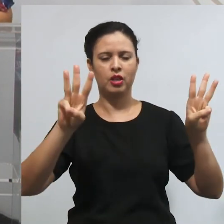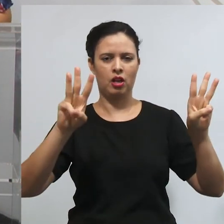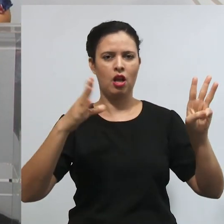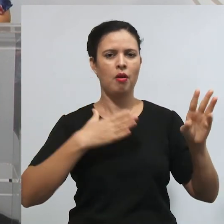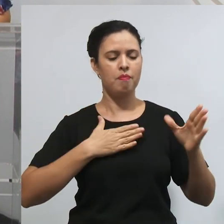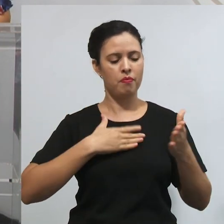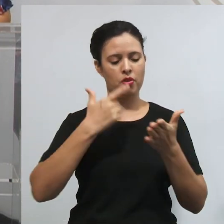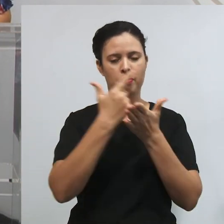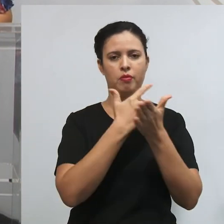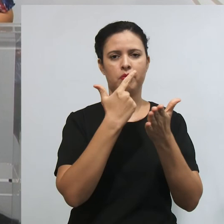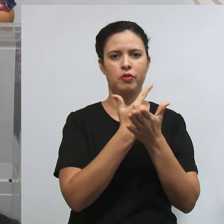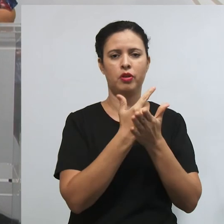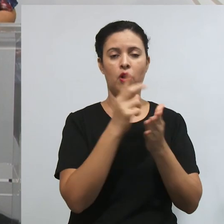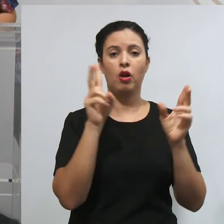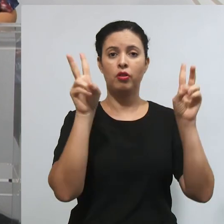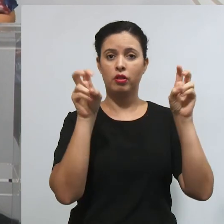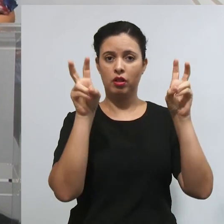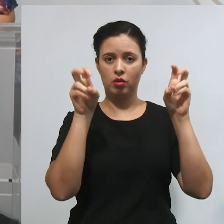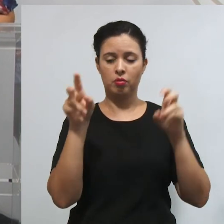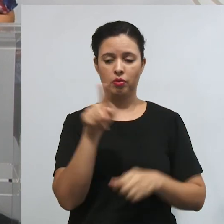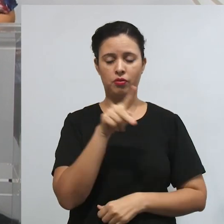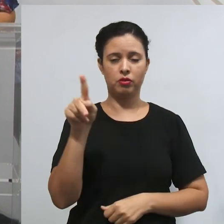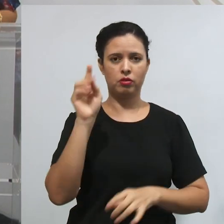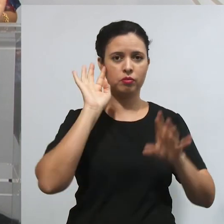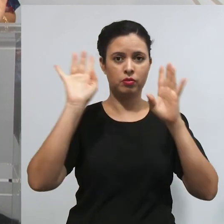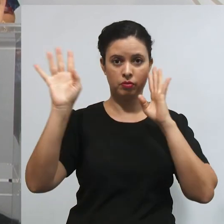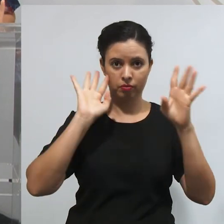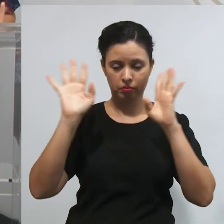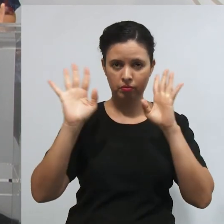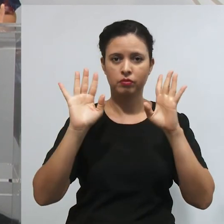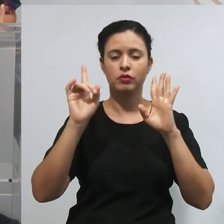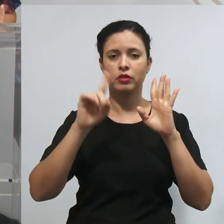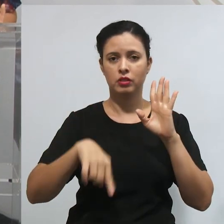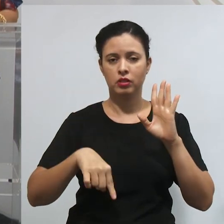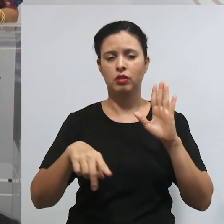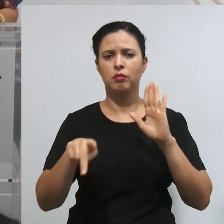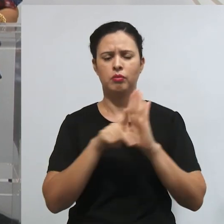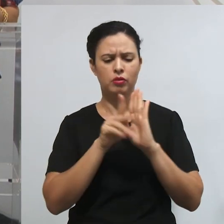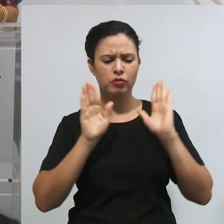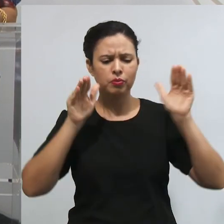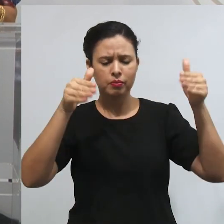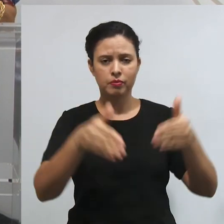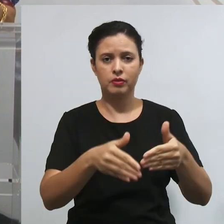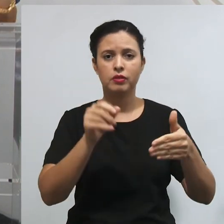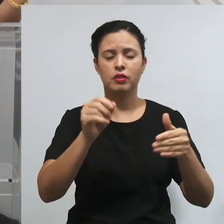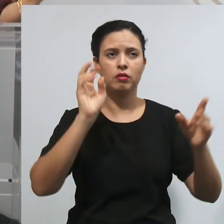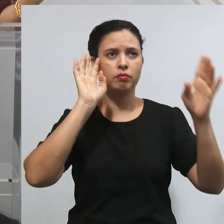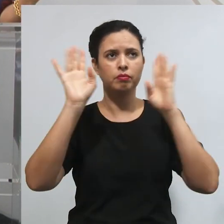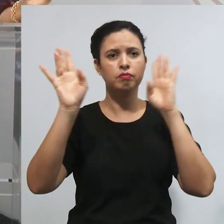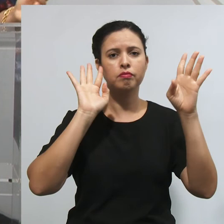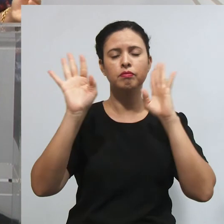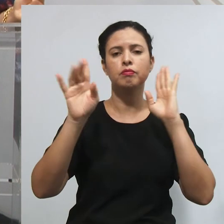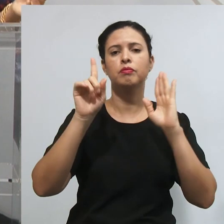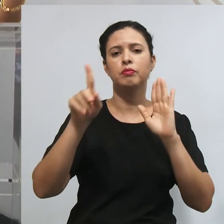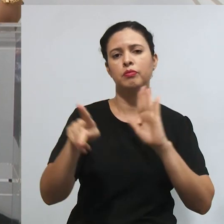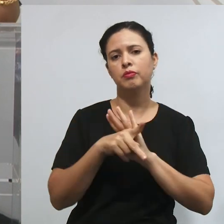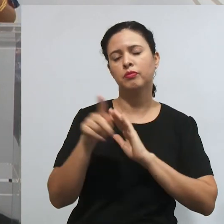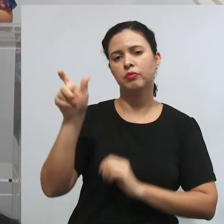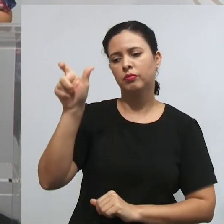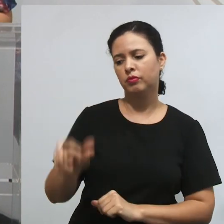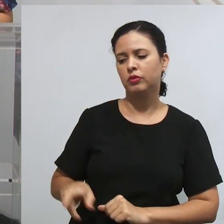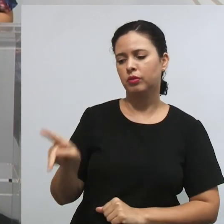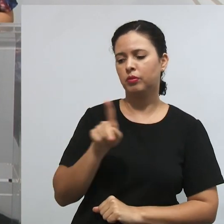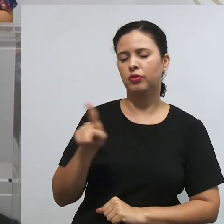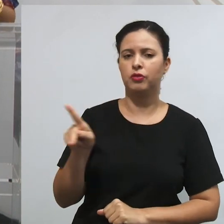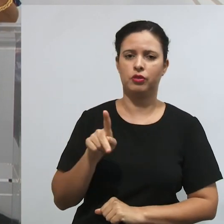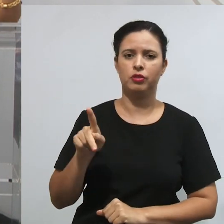Professor Reflexivo, né, da Isabel Alarcão, que trata especificamente sobre essa questão da reflexividade do professor no